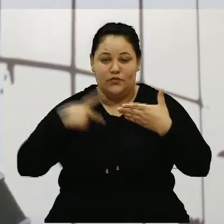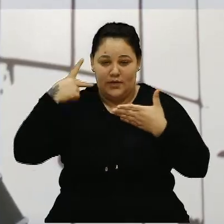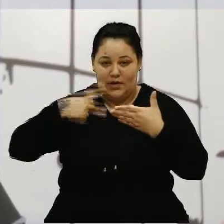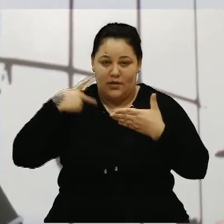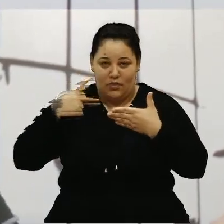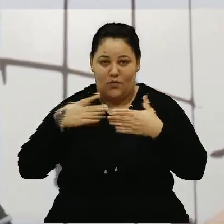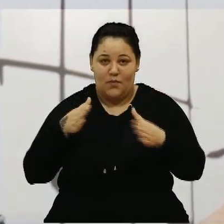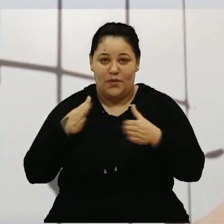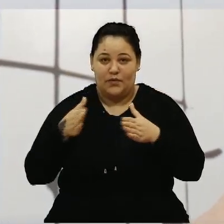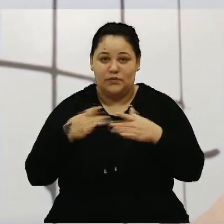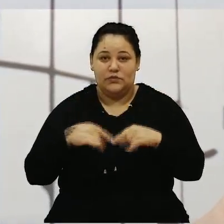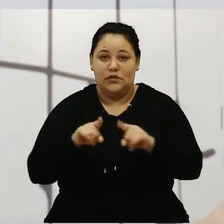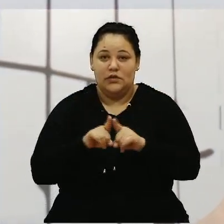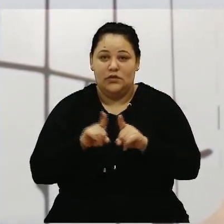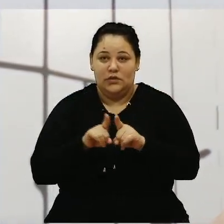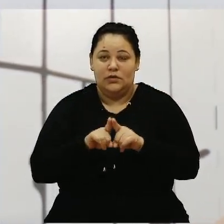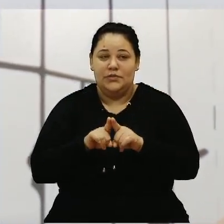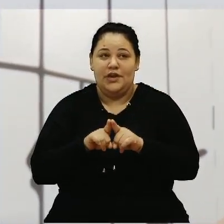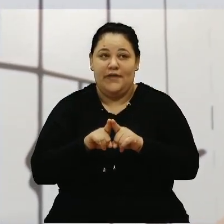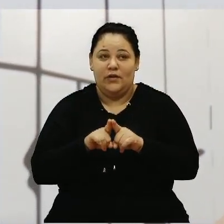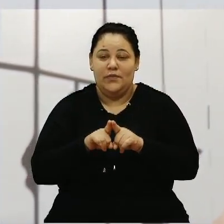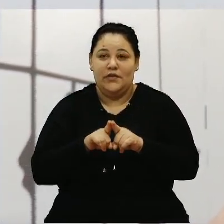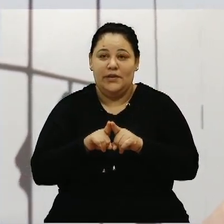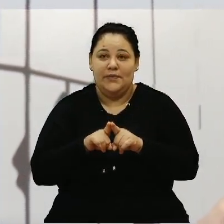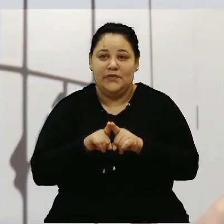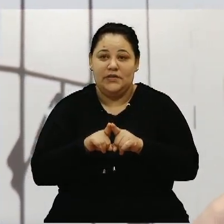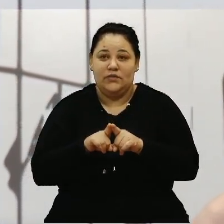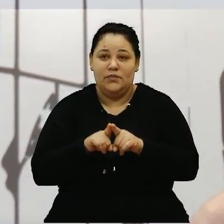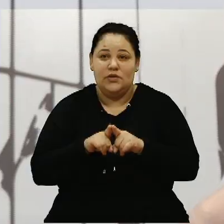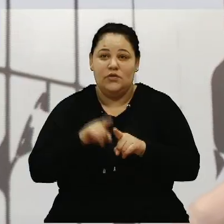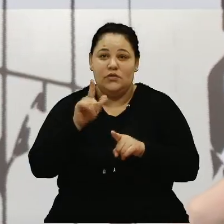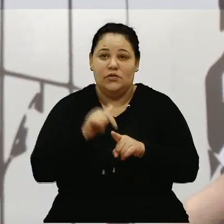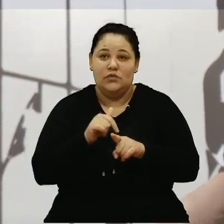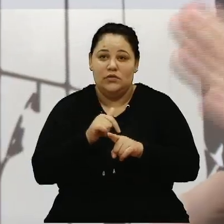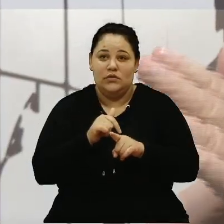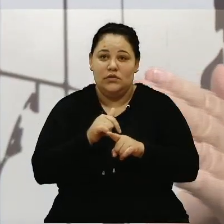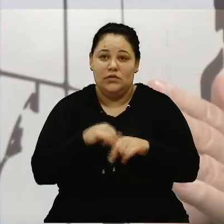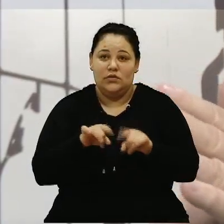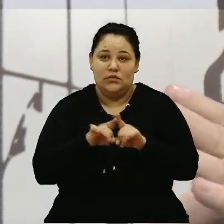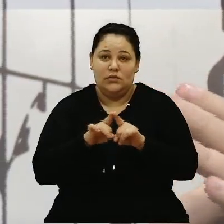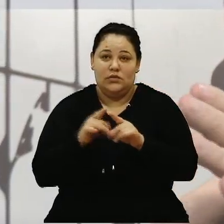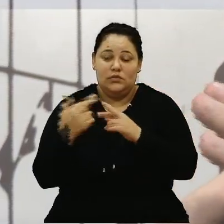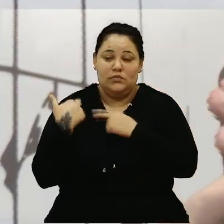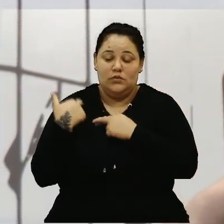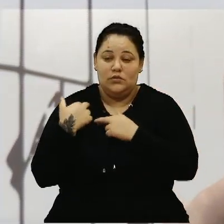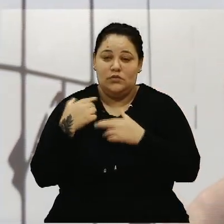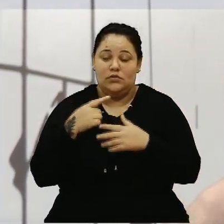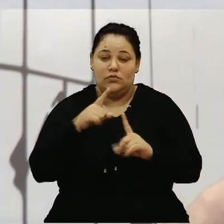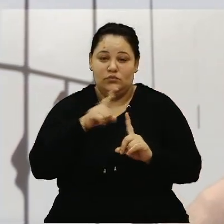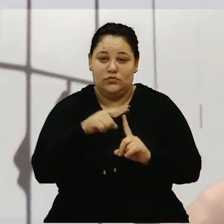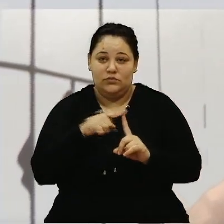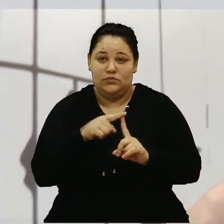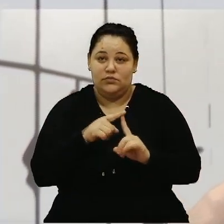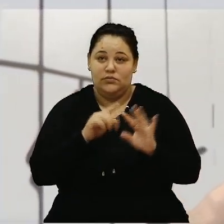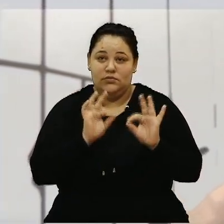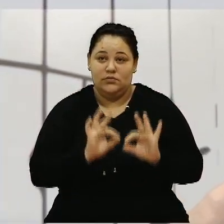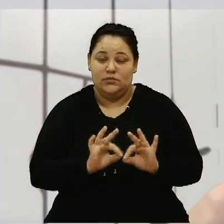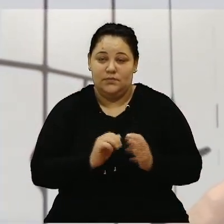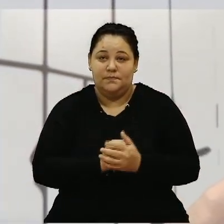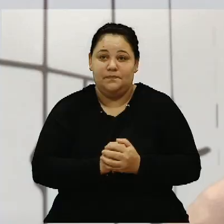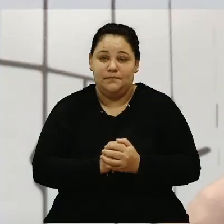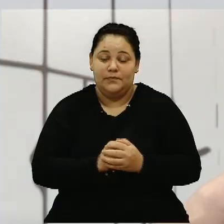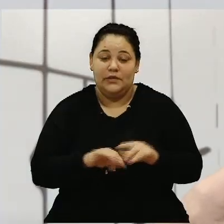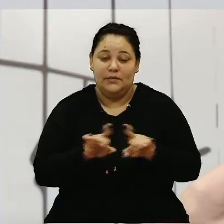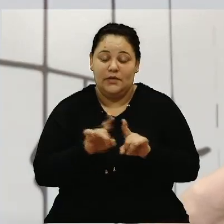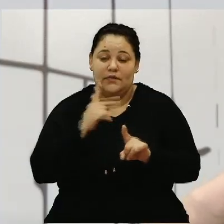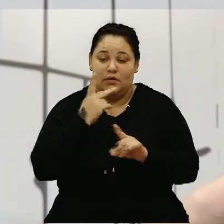e desde aquele tempo sempre defendi que as atribuições da brigada é um tipo de atribuição, tá? A questão de